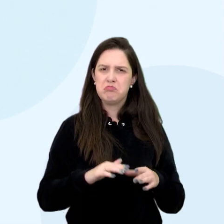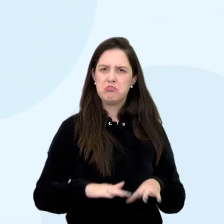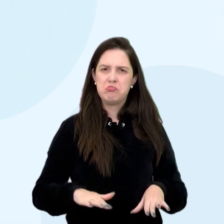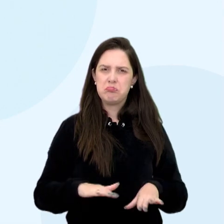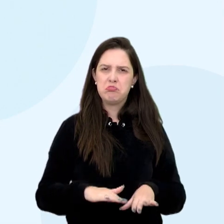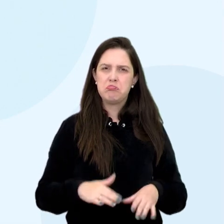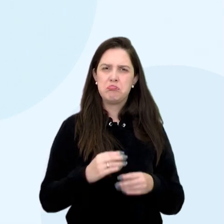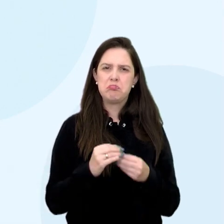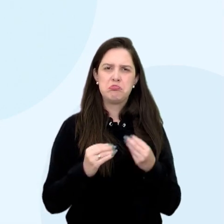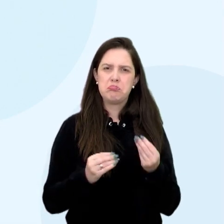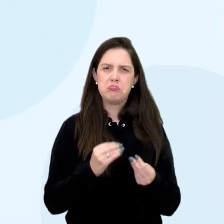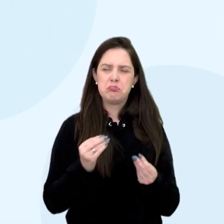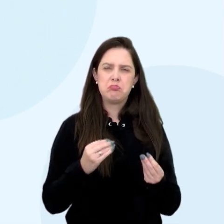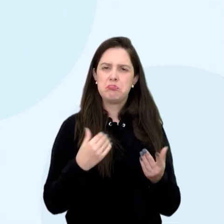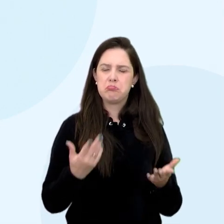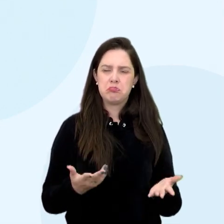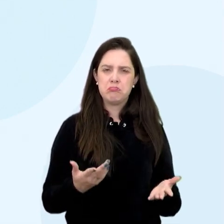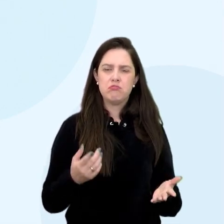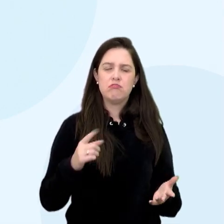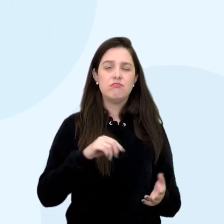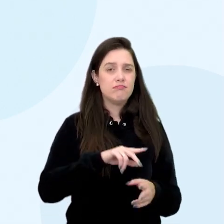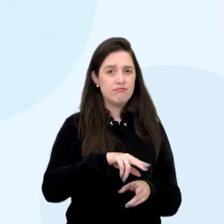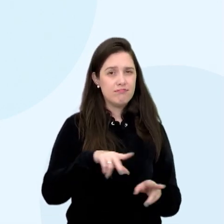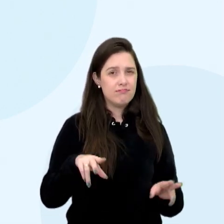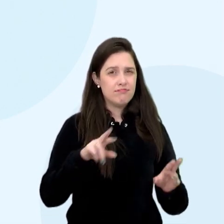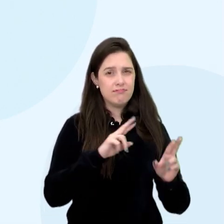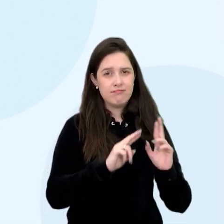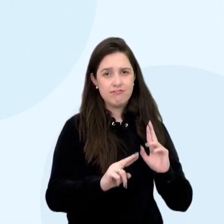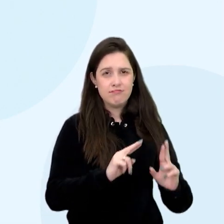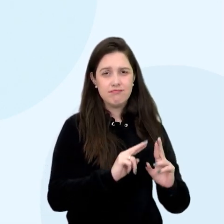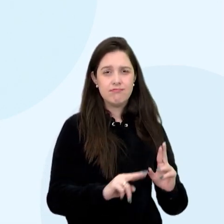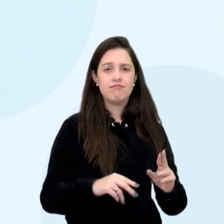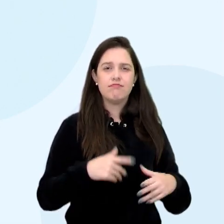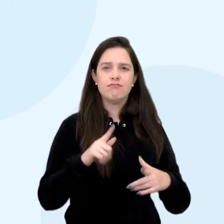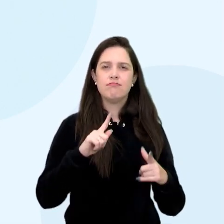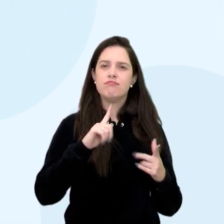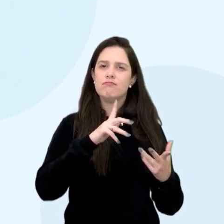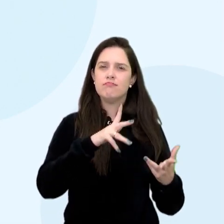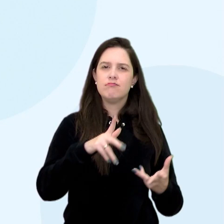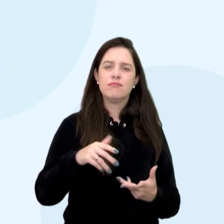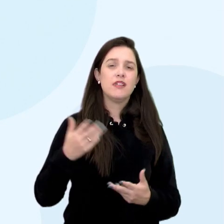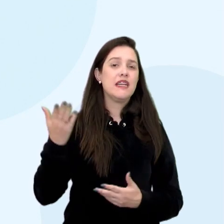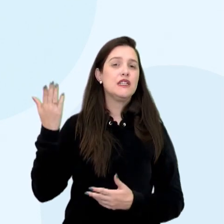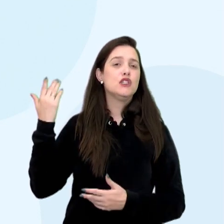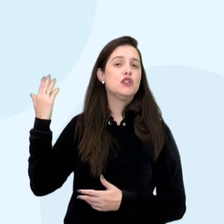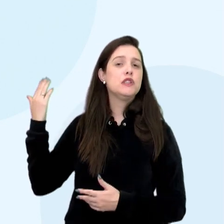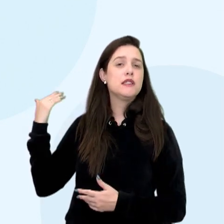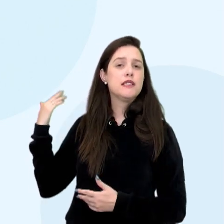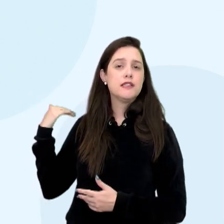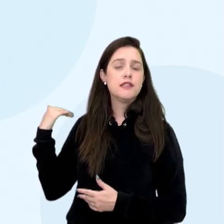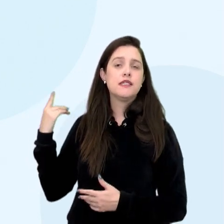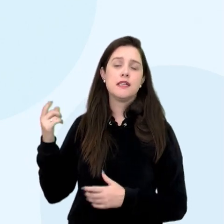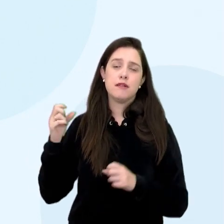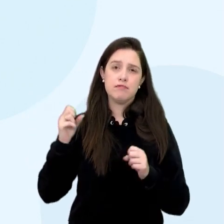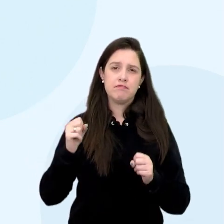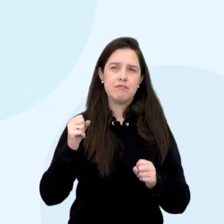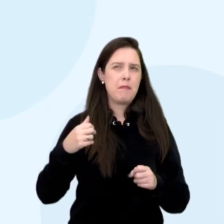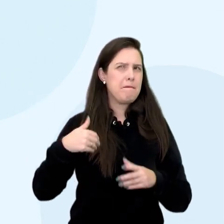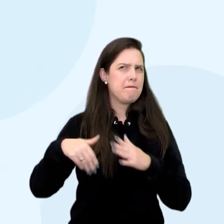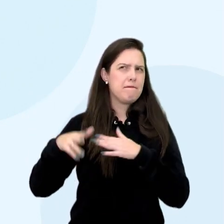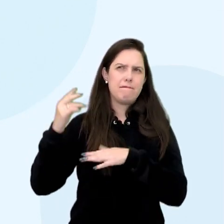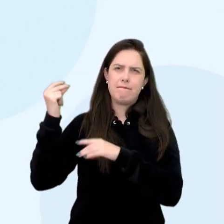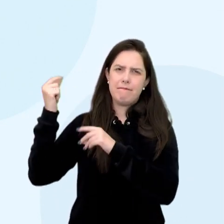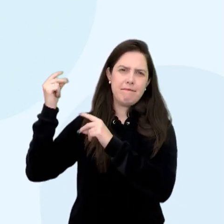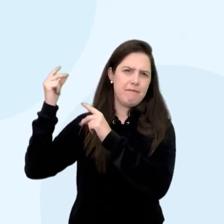ou maciços antigos, né, eles são formações geológicas aí consideradas antigas. Elas são as mais antigas, elas